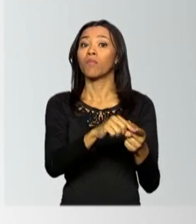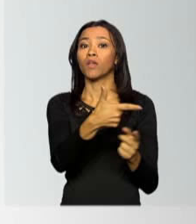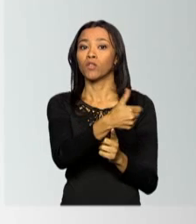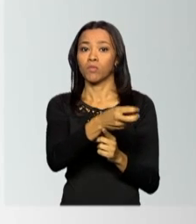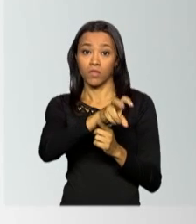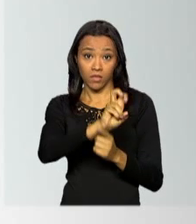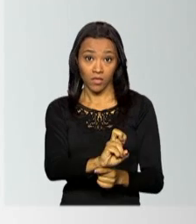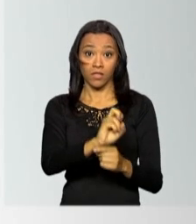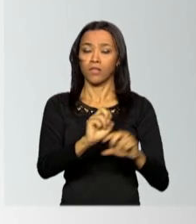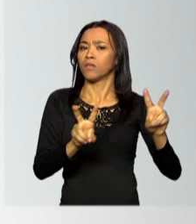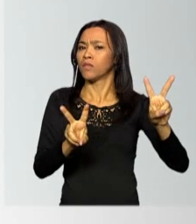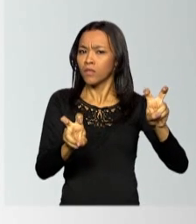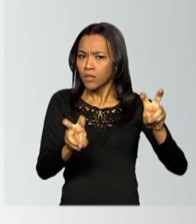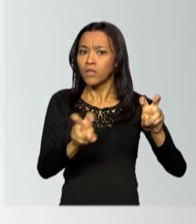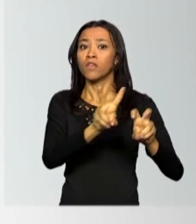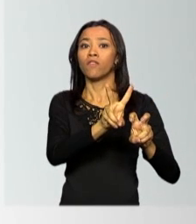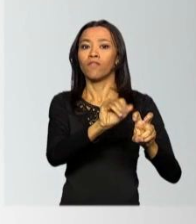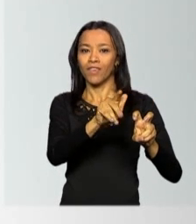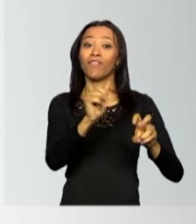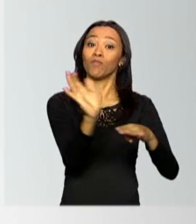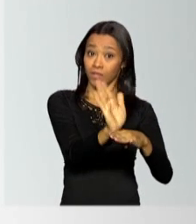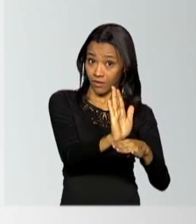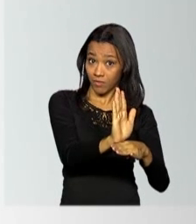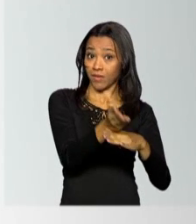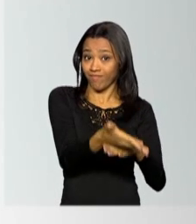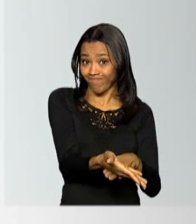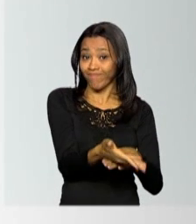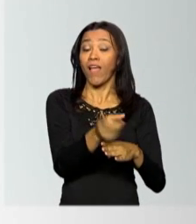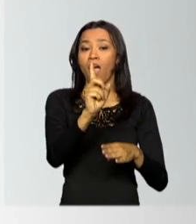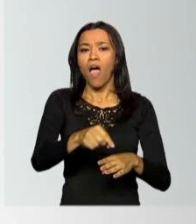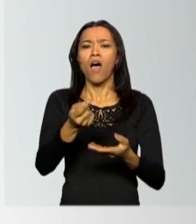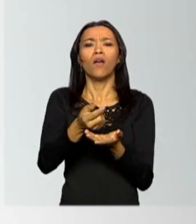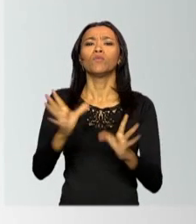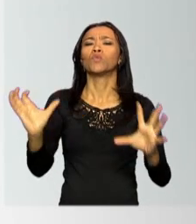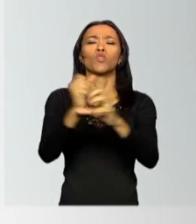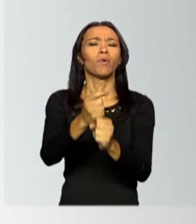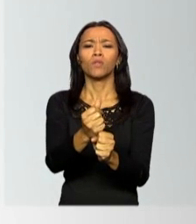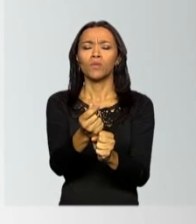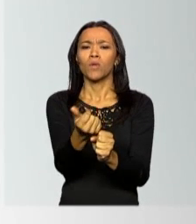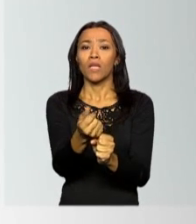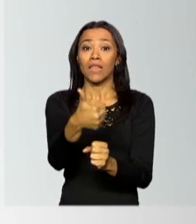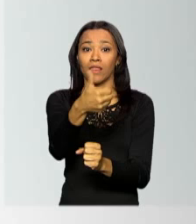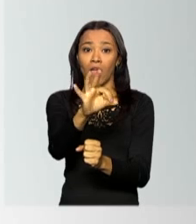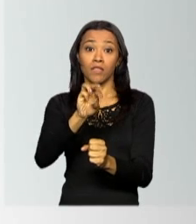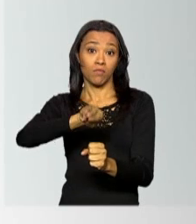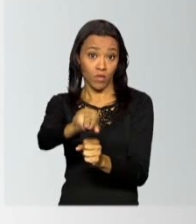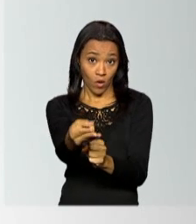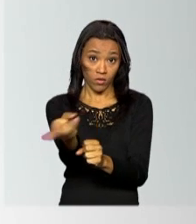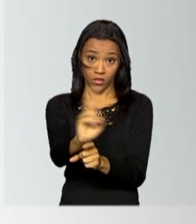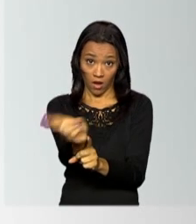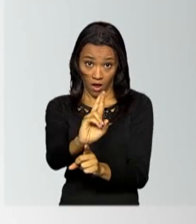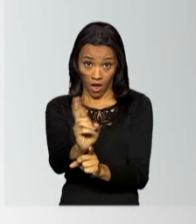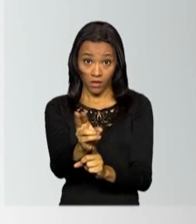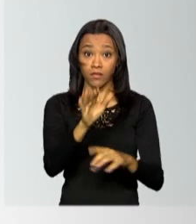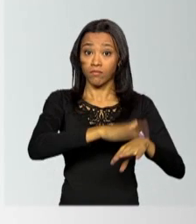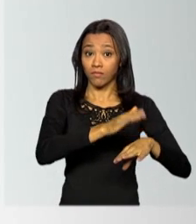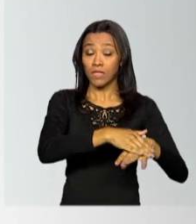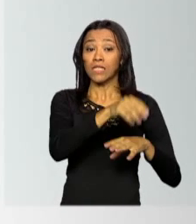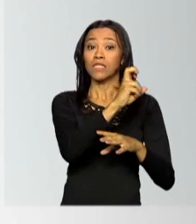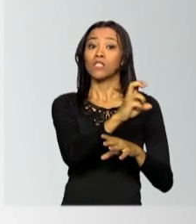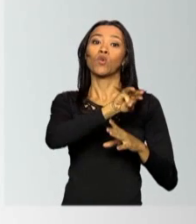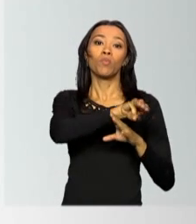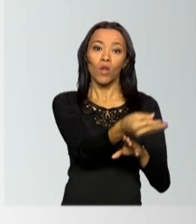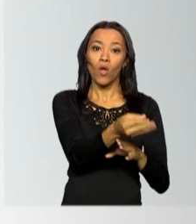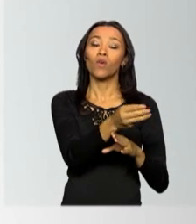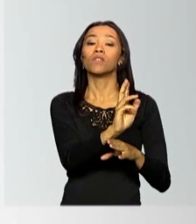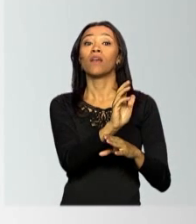Automático Reembolsável 2015, Viva o Cinema. Será disponibilizado um total de 10 milhões de reais, sendo 5 milhões